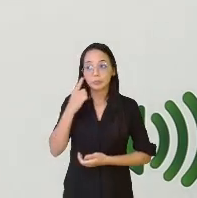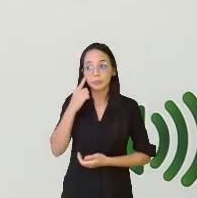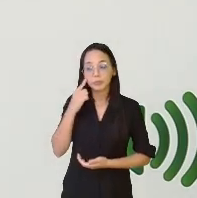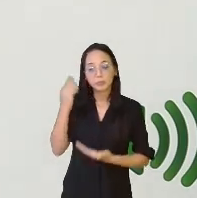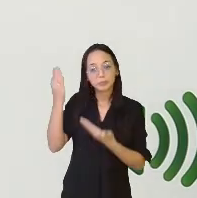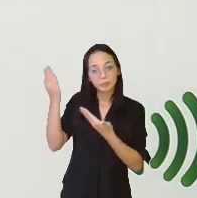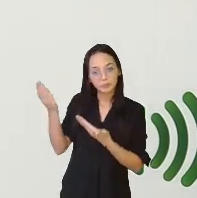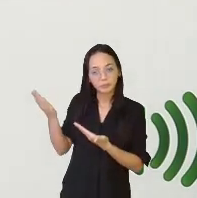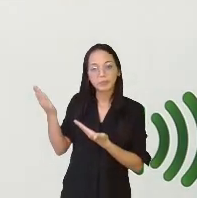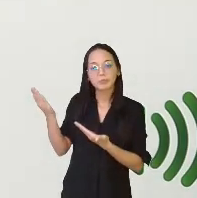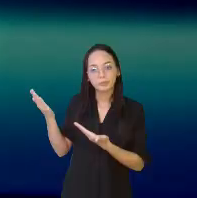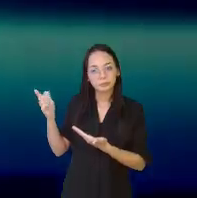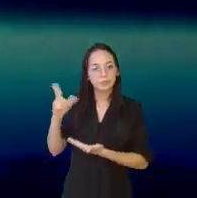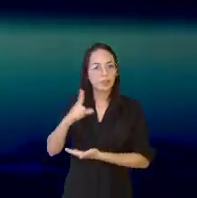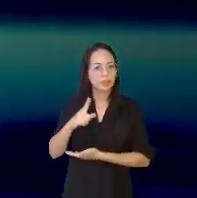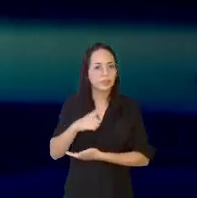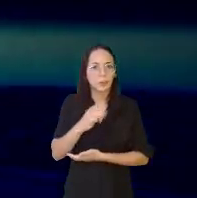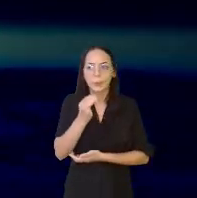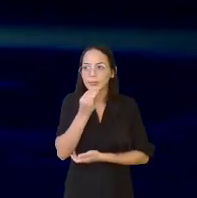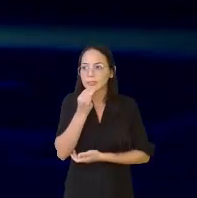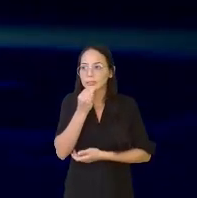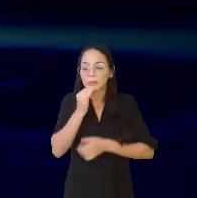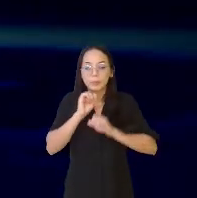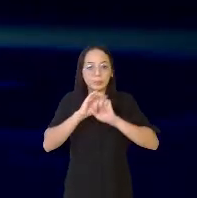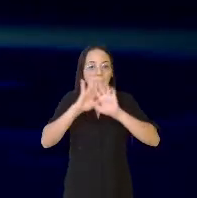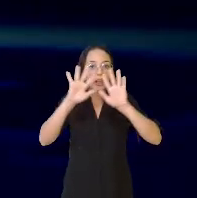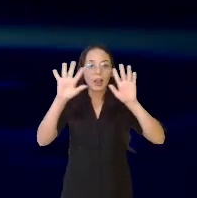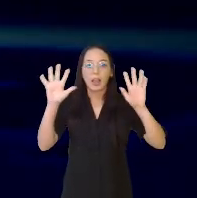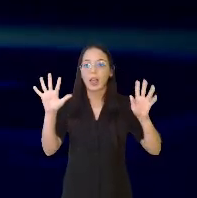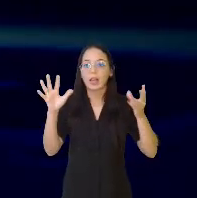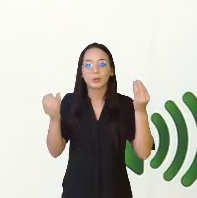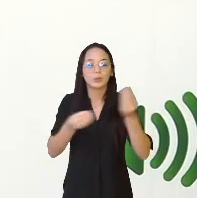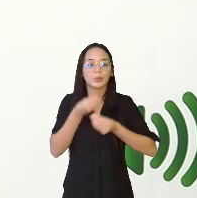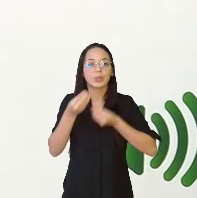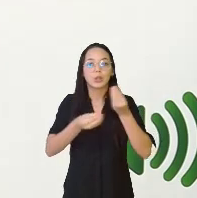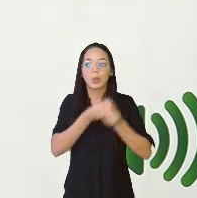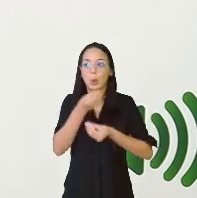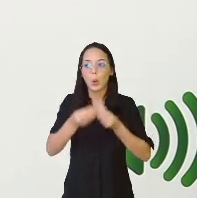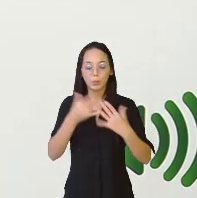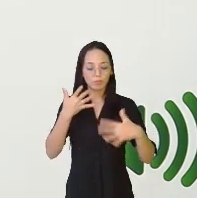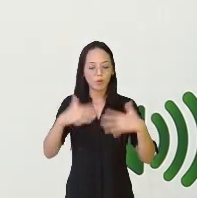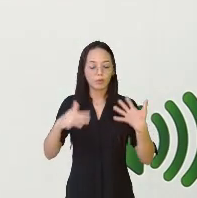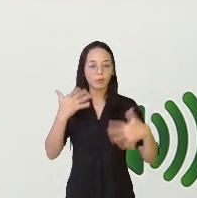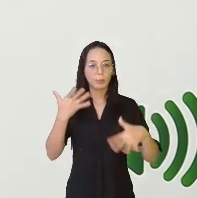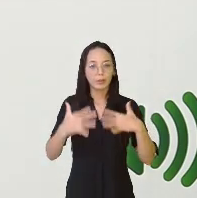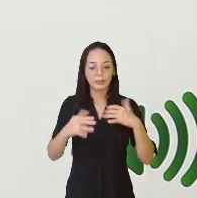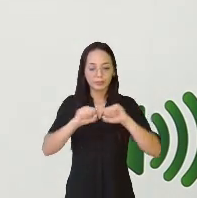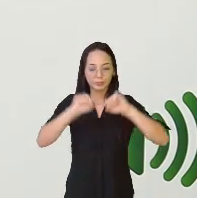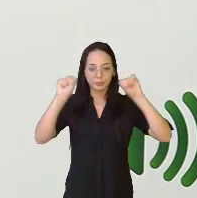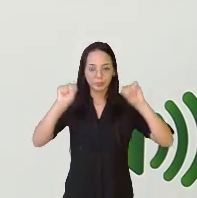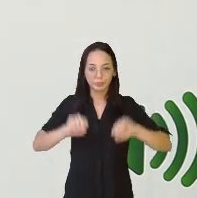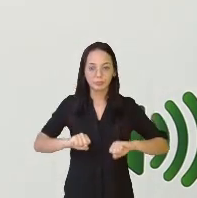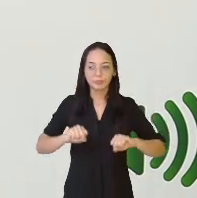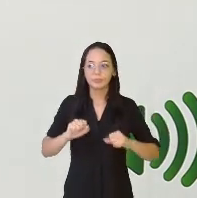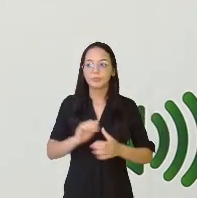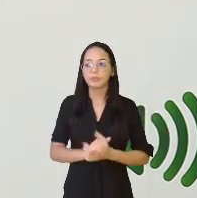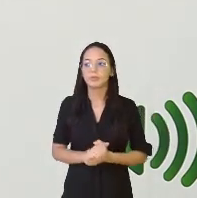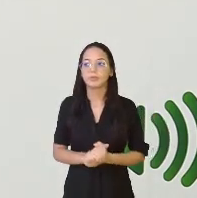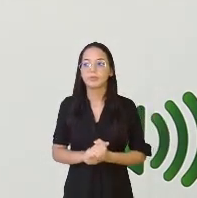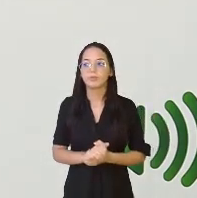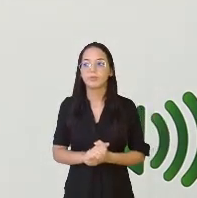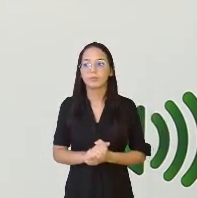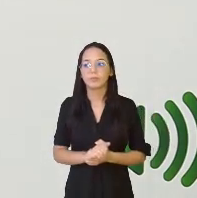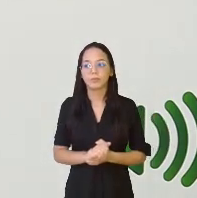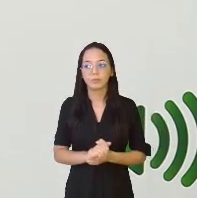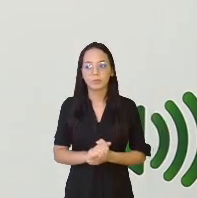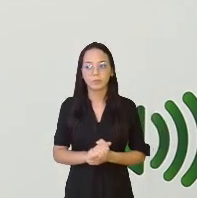Aqui a gente tem um exemplo claro de como está o funcionamento do nosso sistema. O